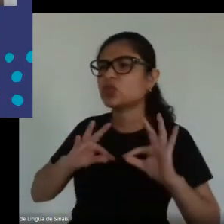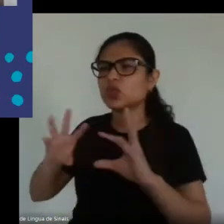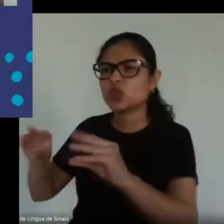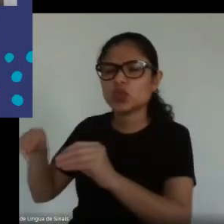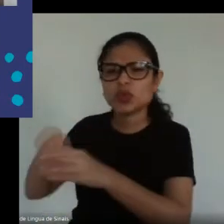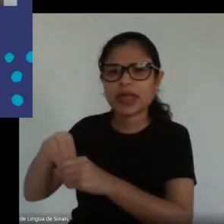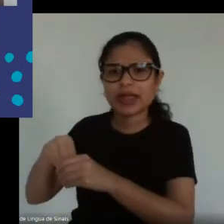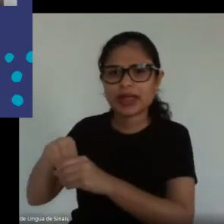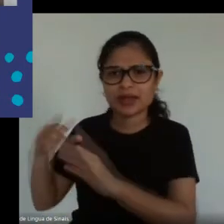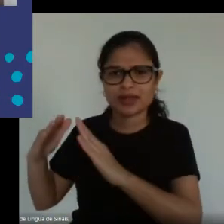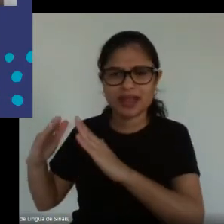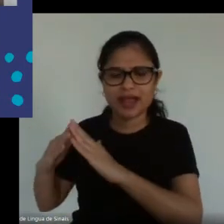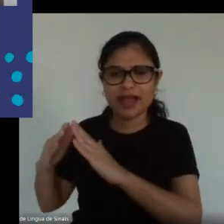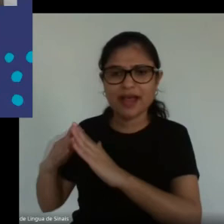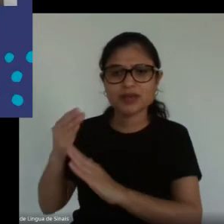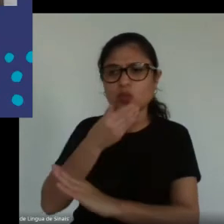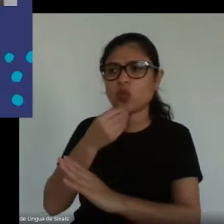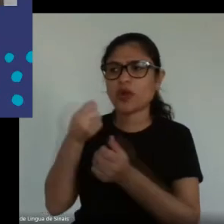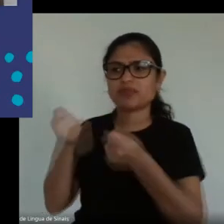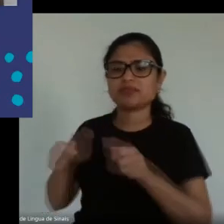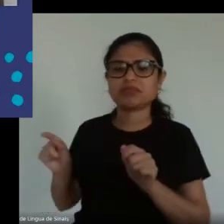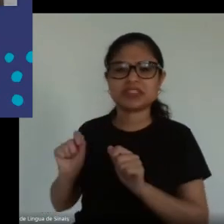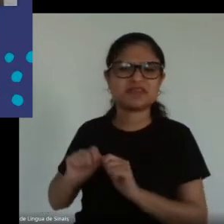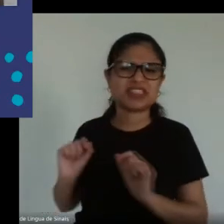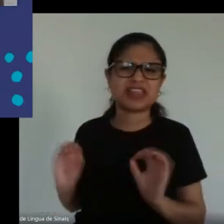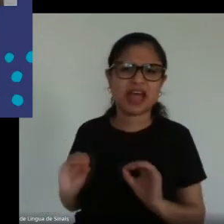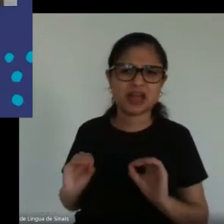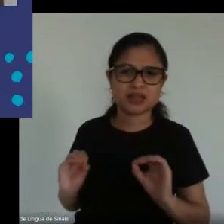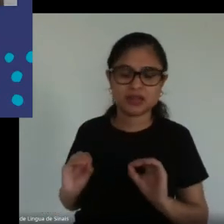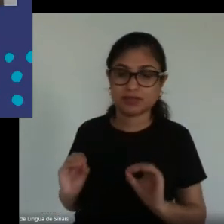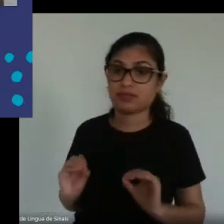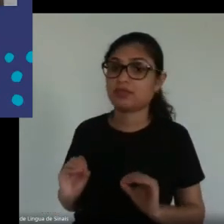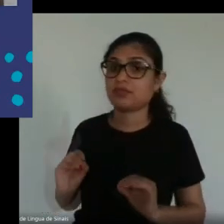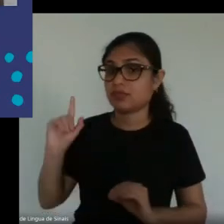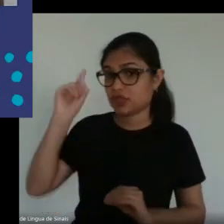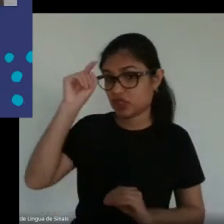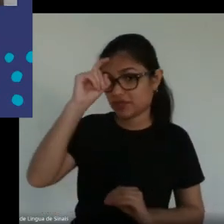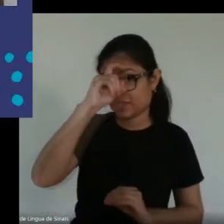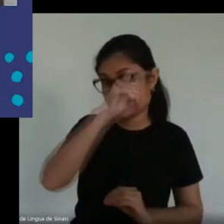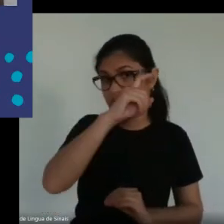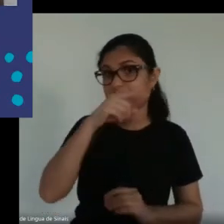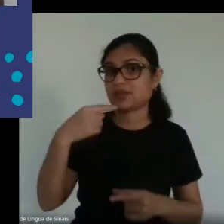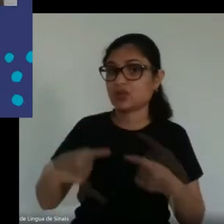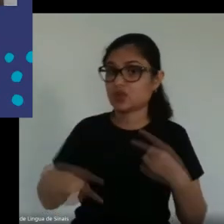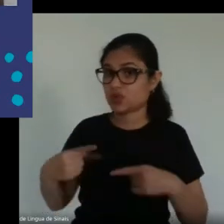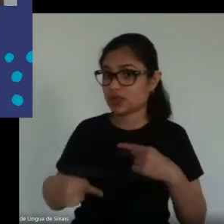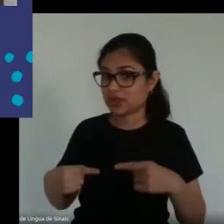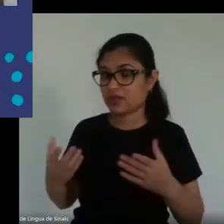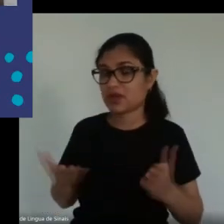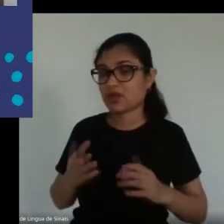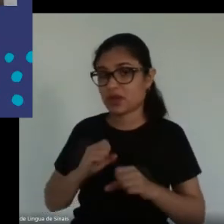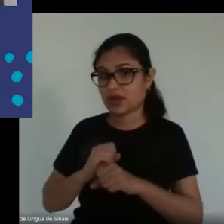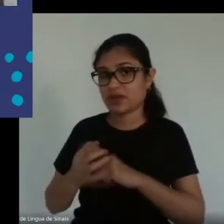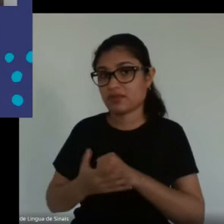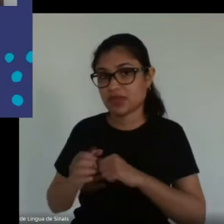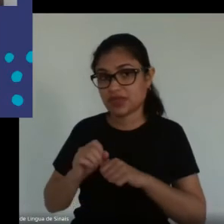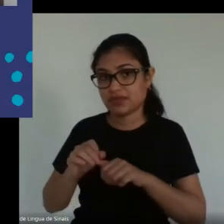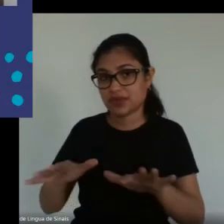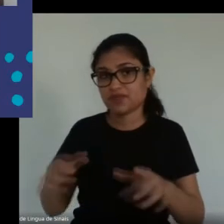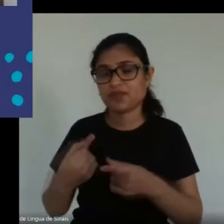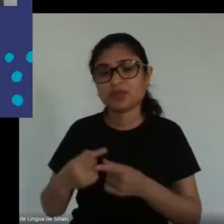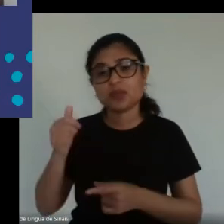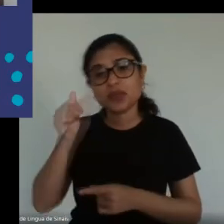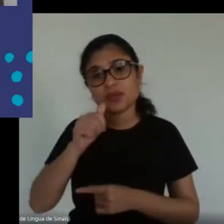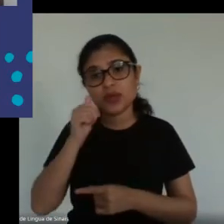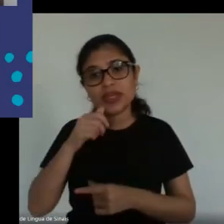ajudar a fazer nada. Foi difícil a gente fazer essas discussões durante a pandemia, sabe? Que a mulher ainda tinha que levar a